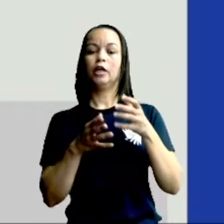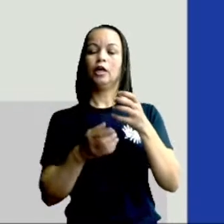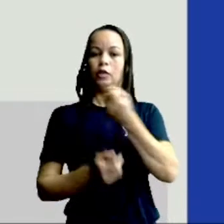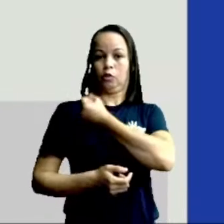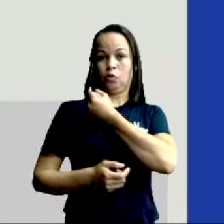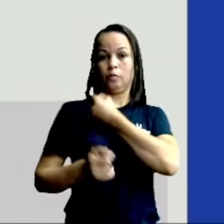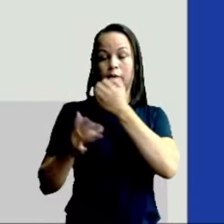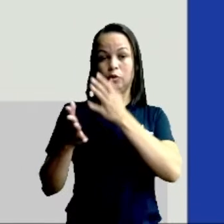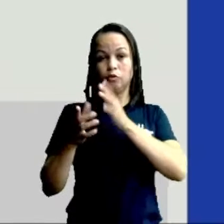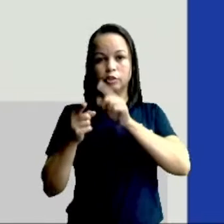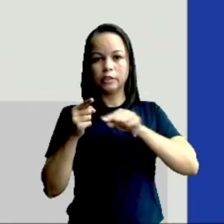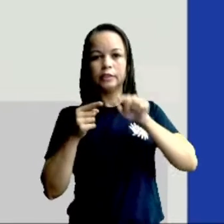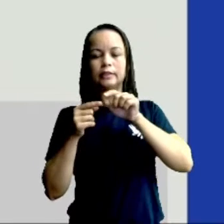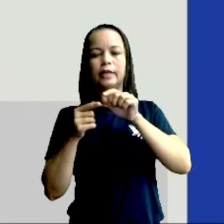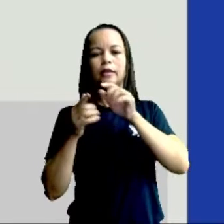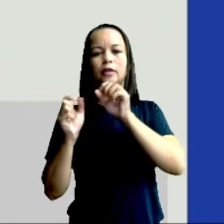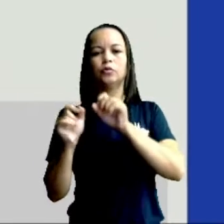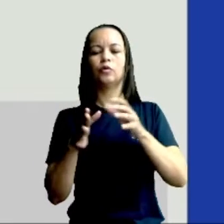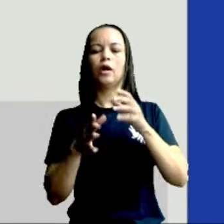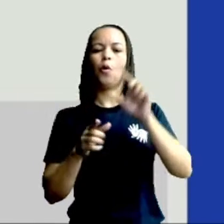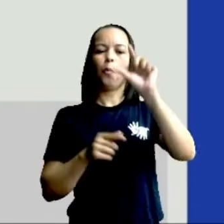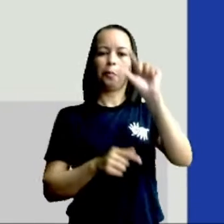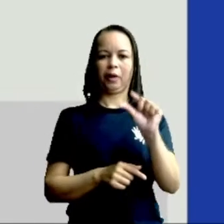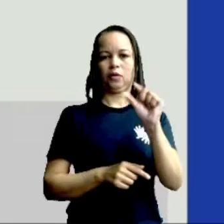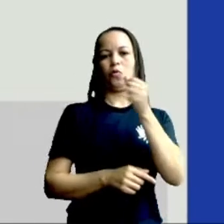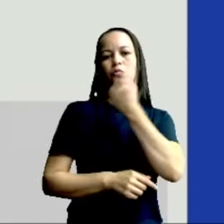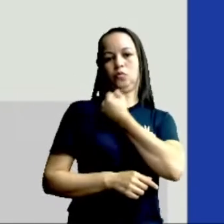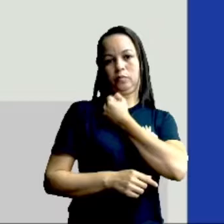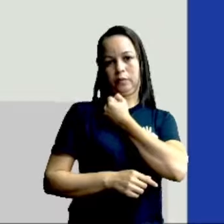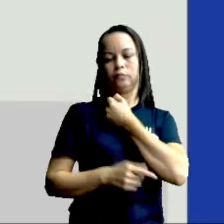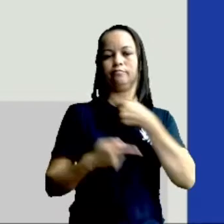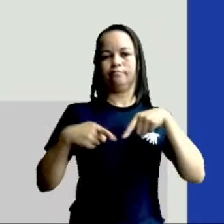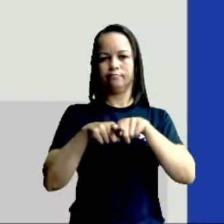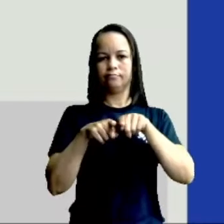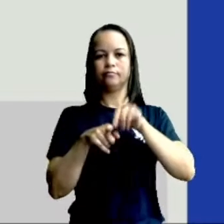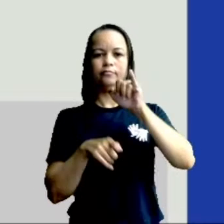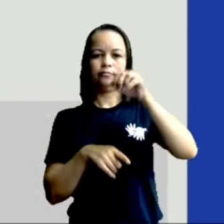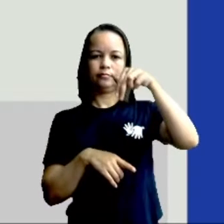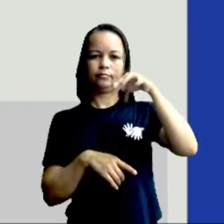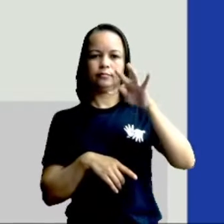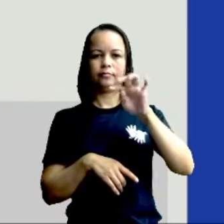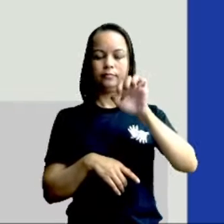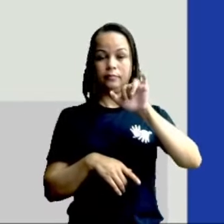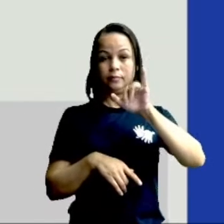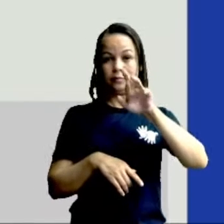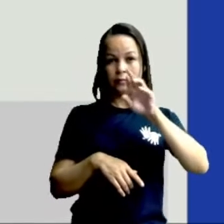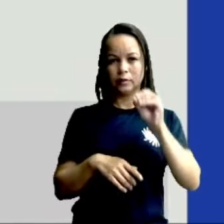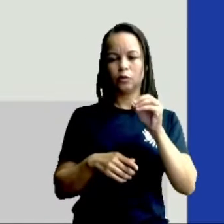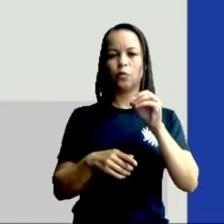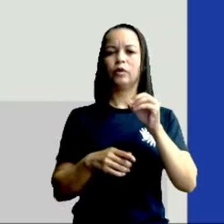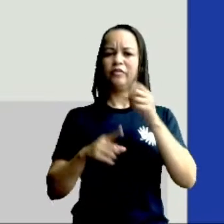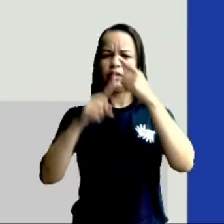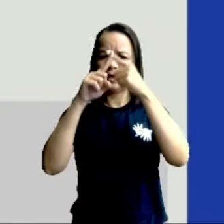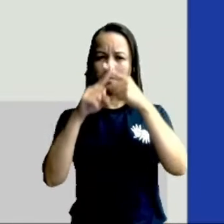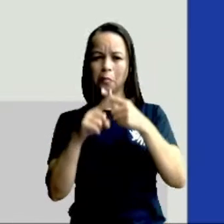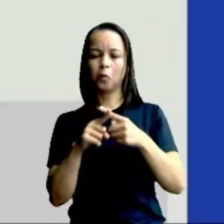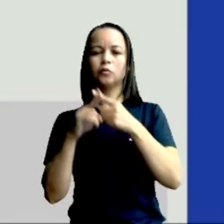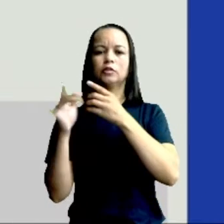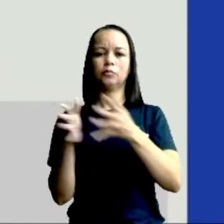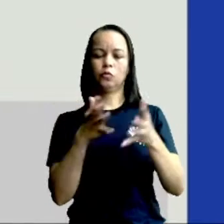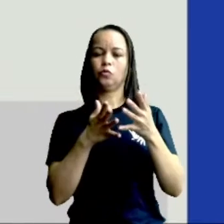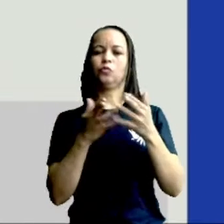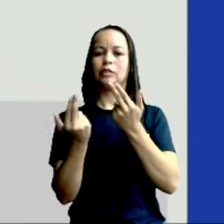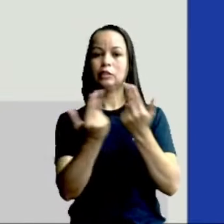inteiros é o menor número, também inteiro, que é múltiplo de todos esses números ao